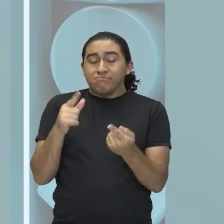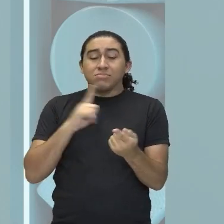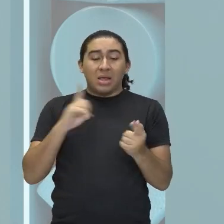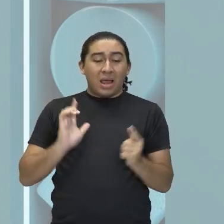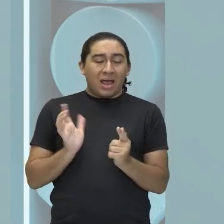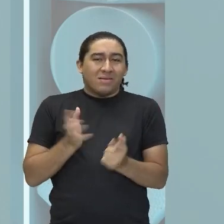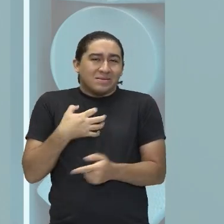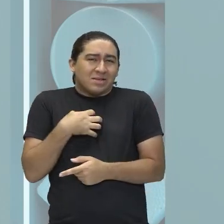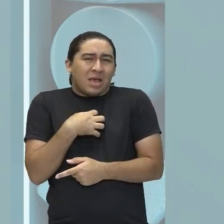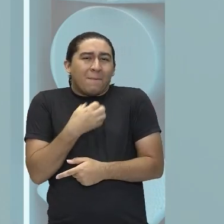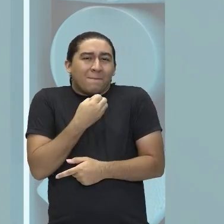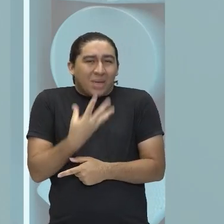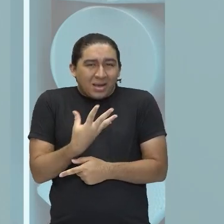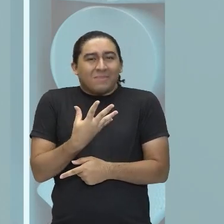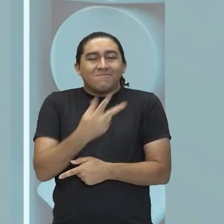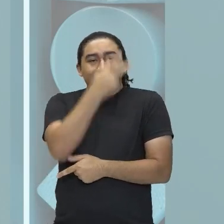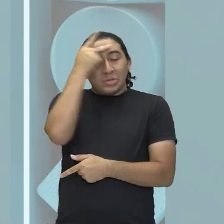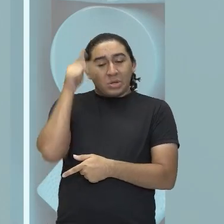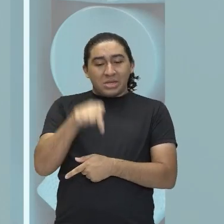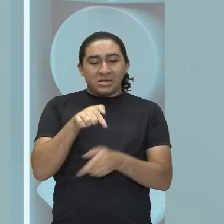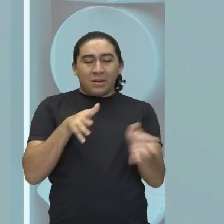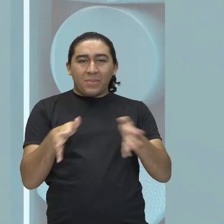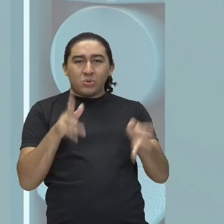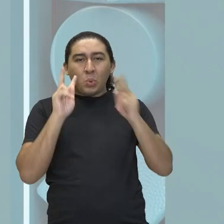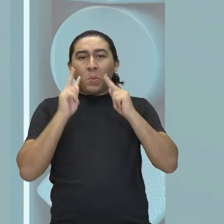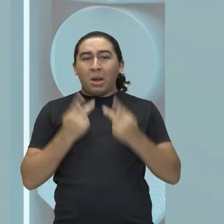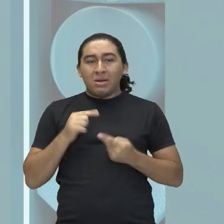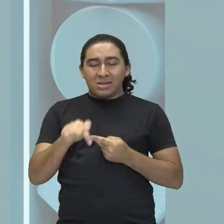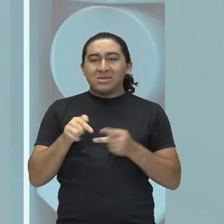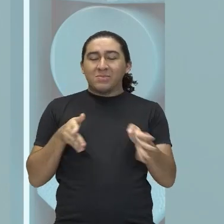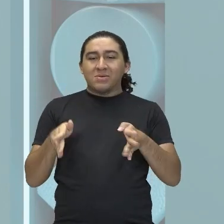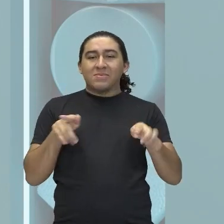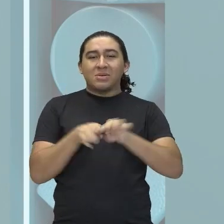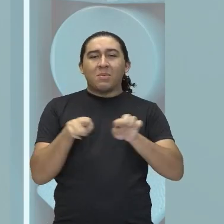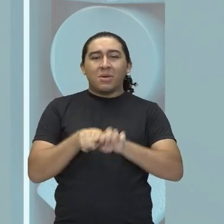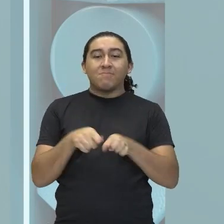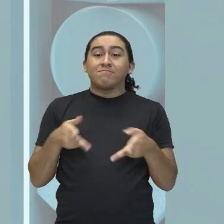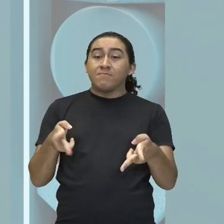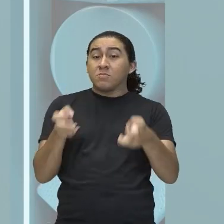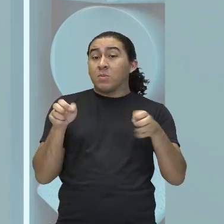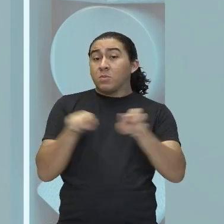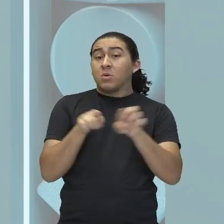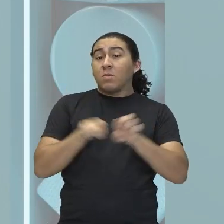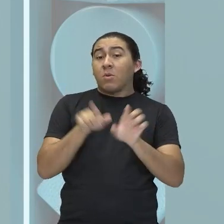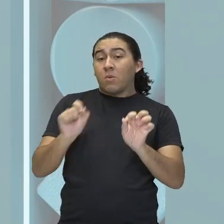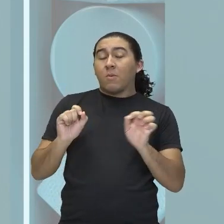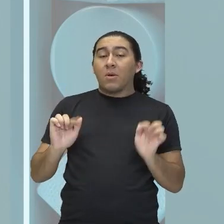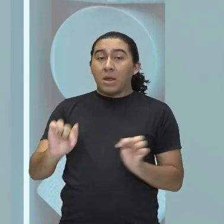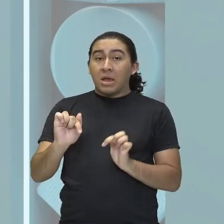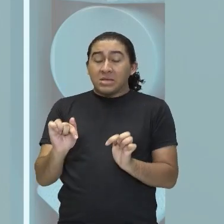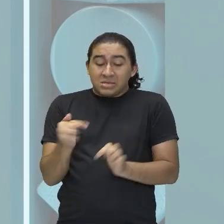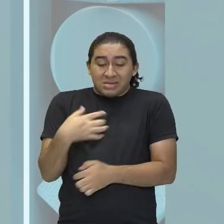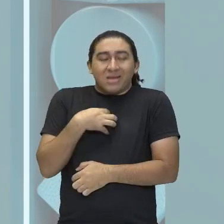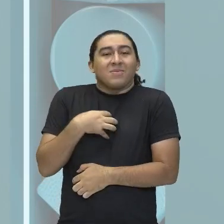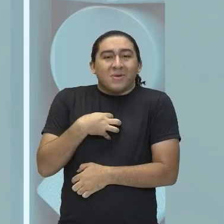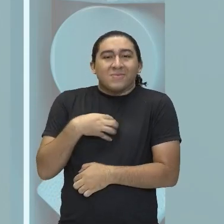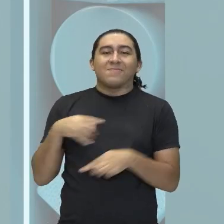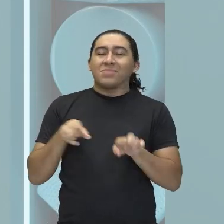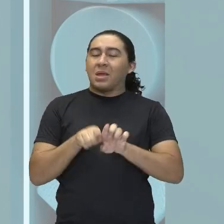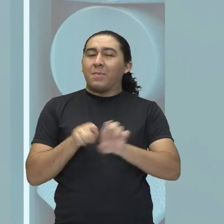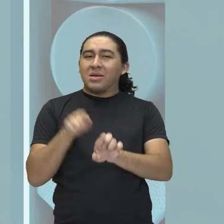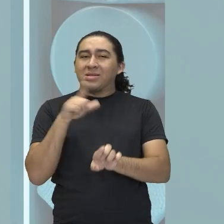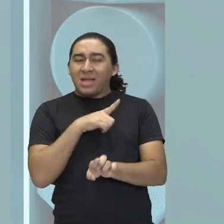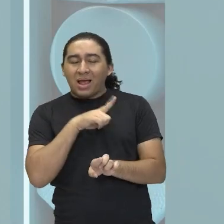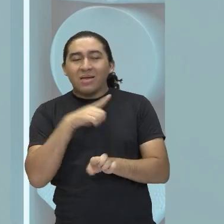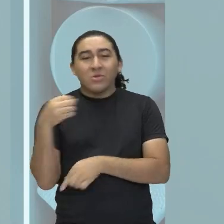homem daquele período, o ser humano daquela época, certo? E percebam que com essa empolgação veio também aí a